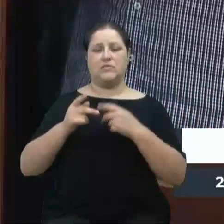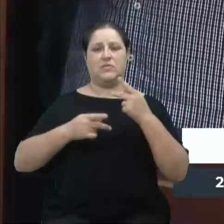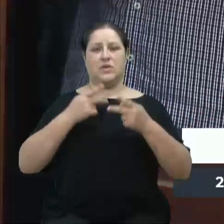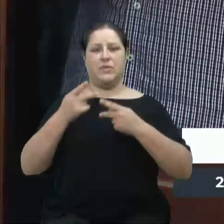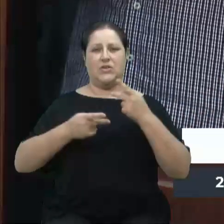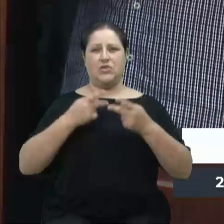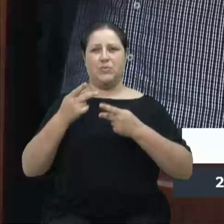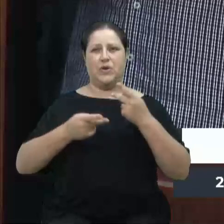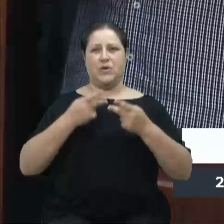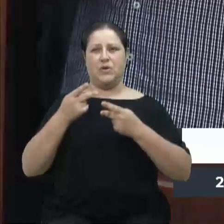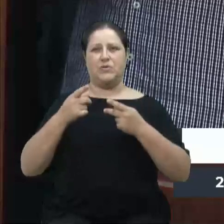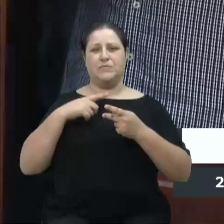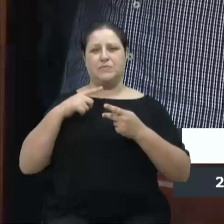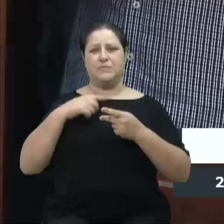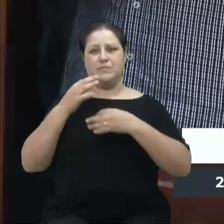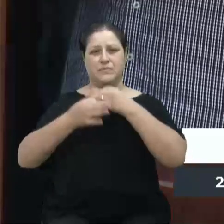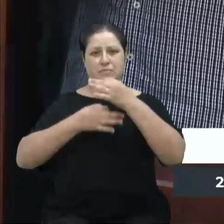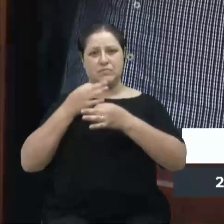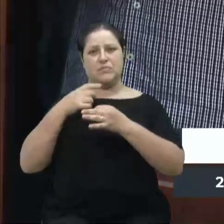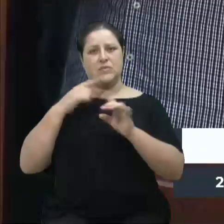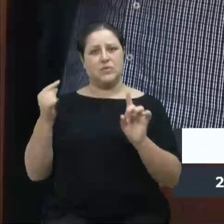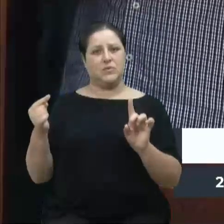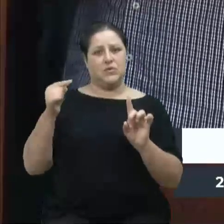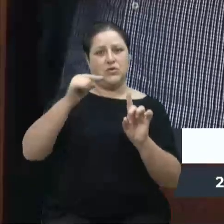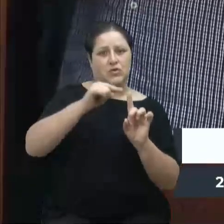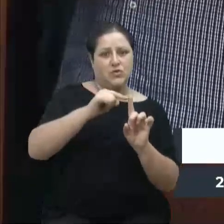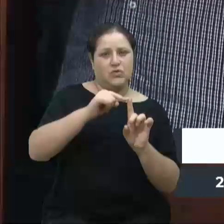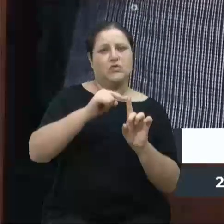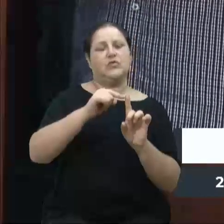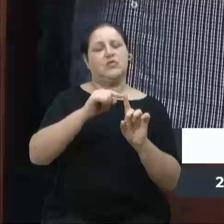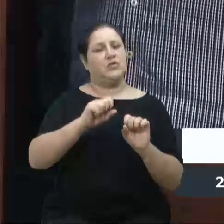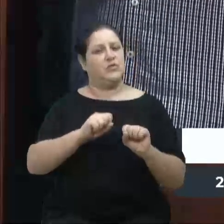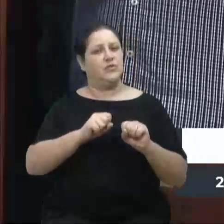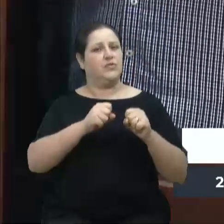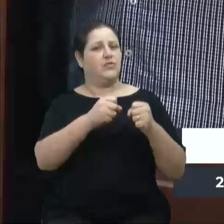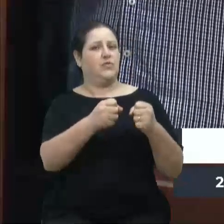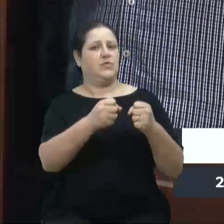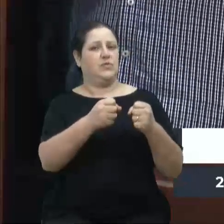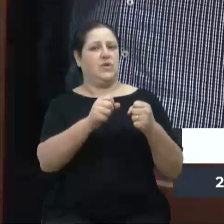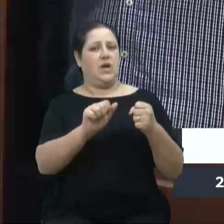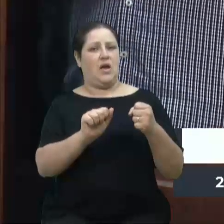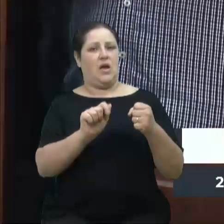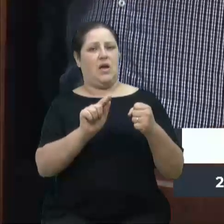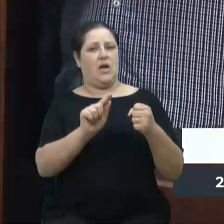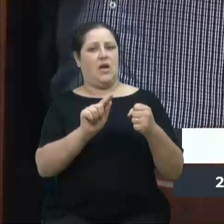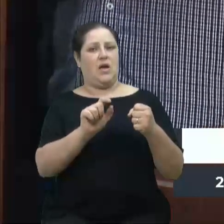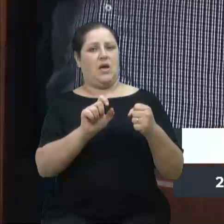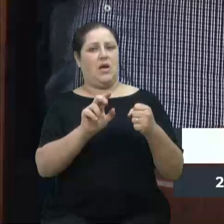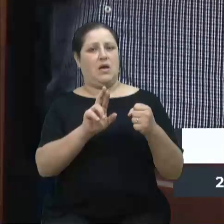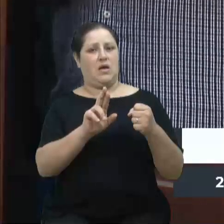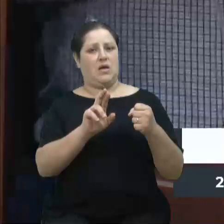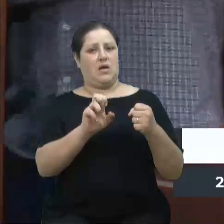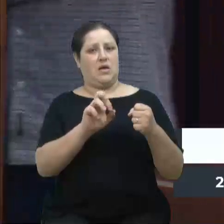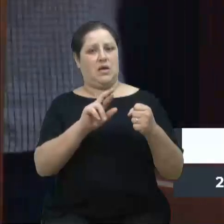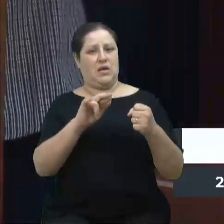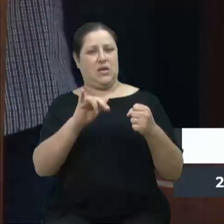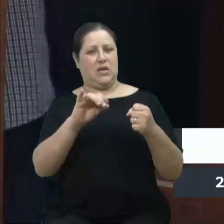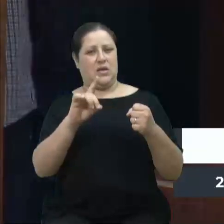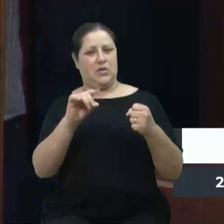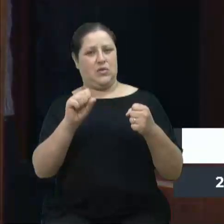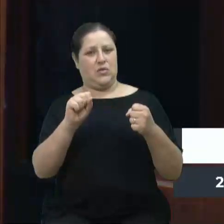falas e de ter posicionamentos objetivos, aguerridos, em face do que eu